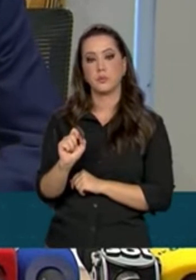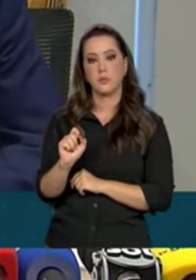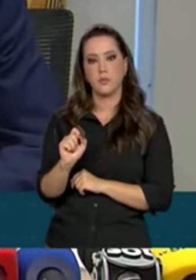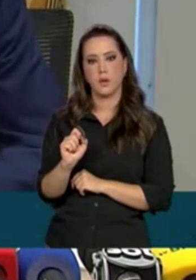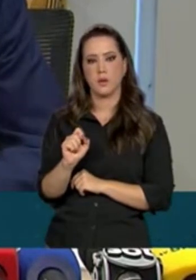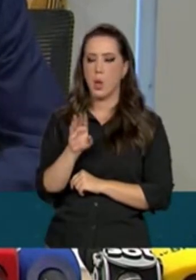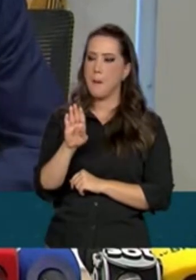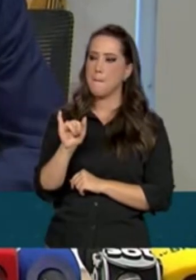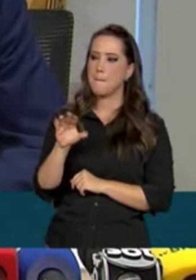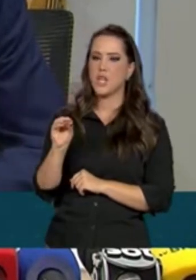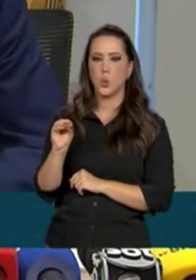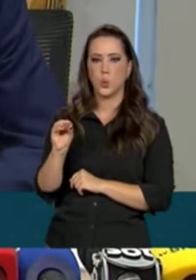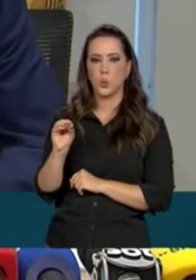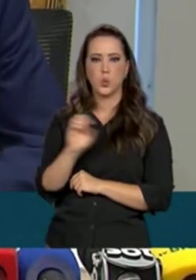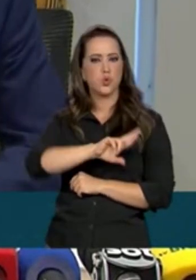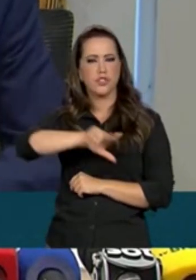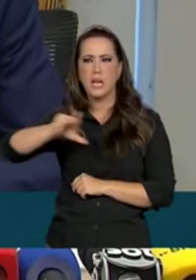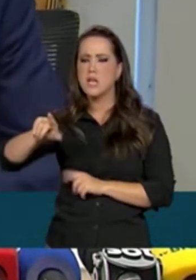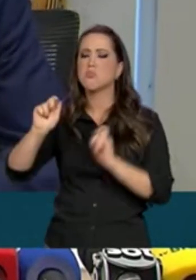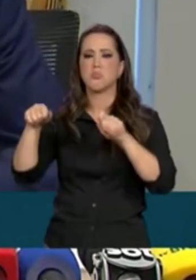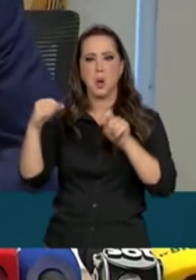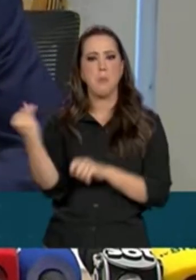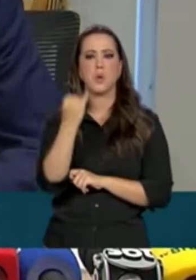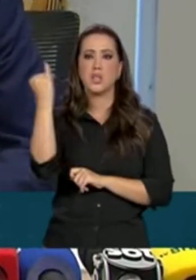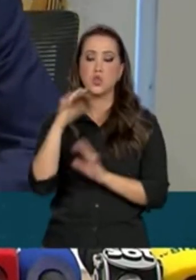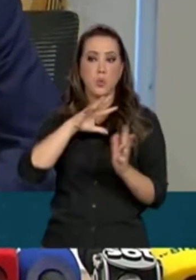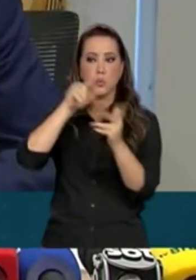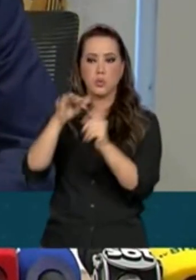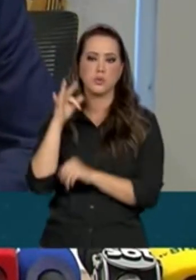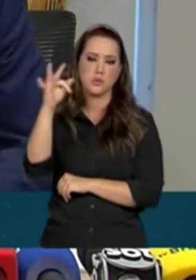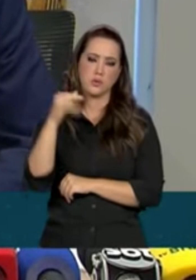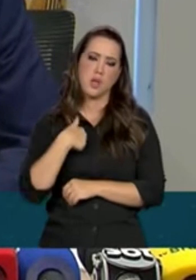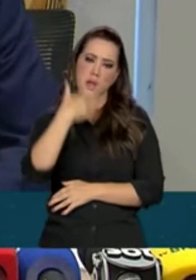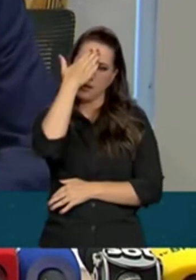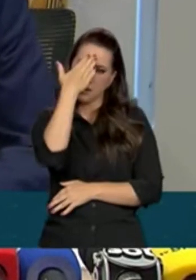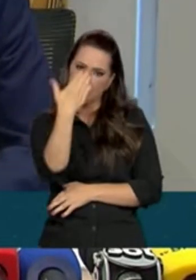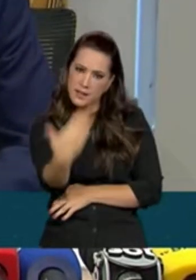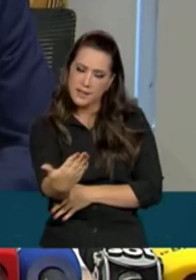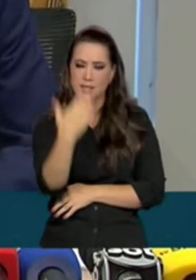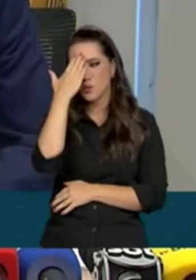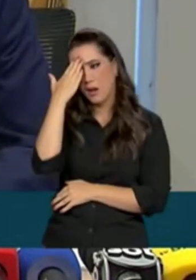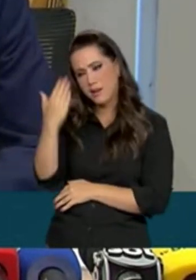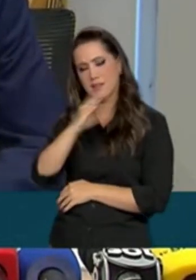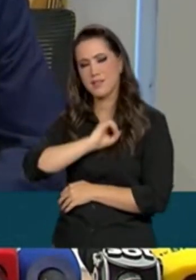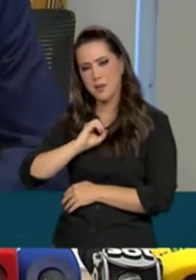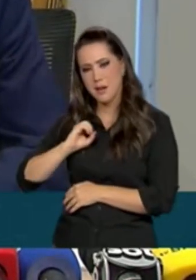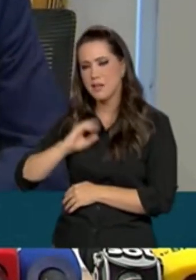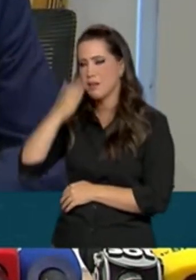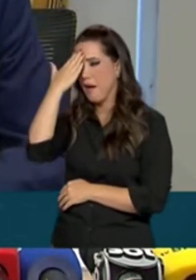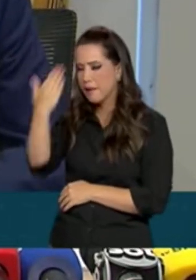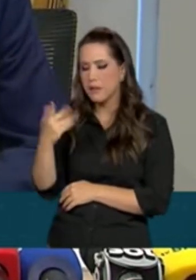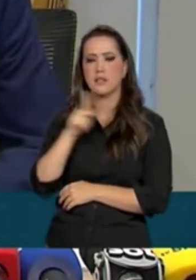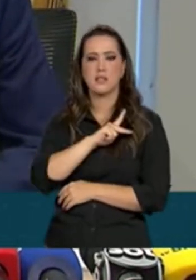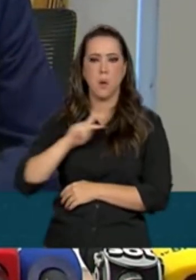bios que existem aqui são essenciais ao nosso futuro de longo prazo. Eu sou grato à Marina, ao presidente Lula, a